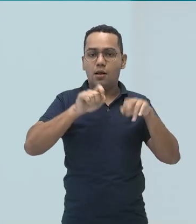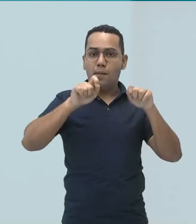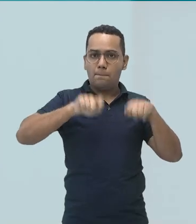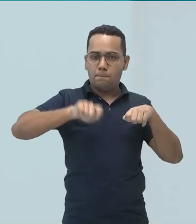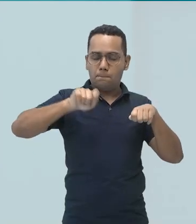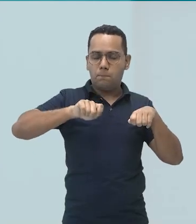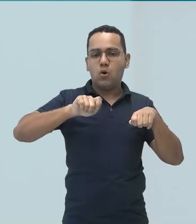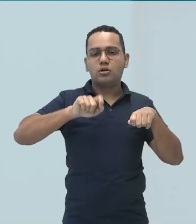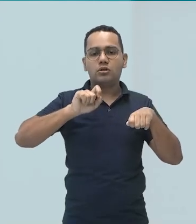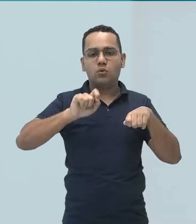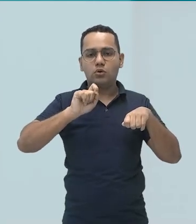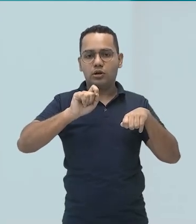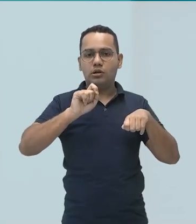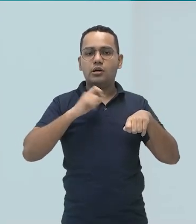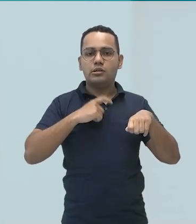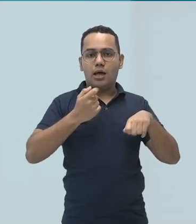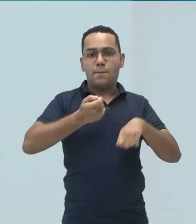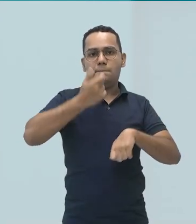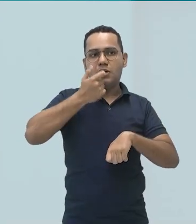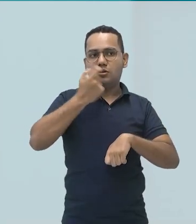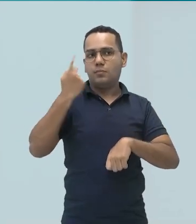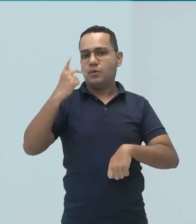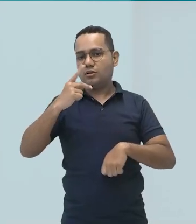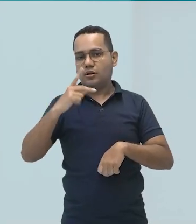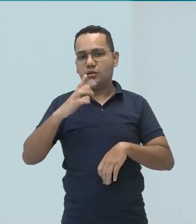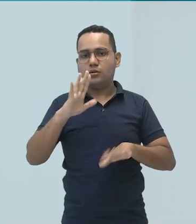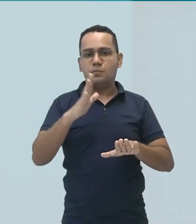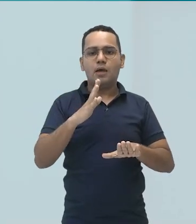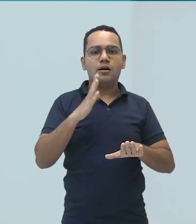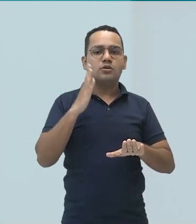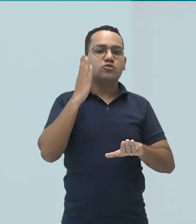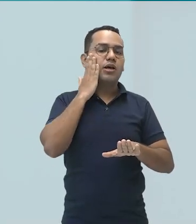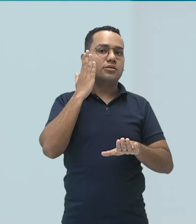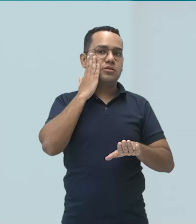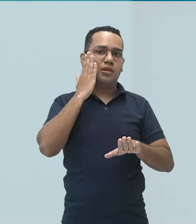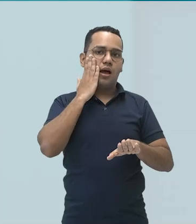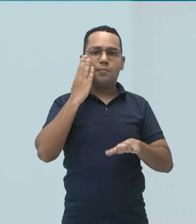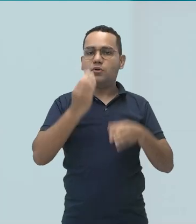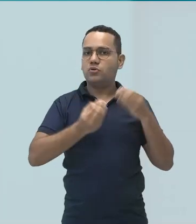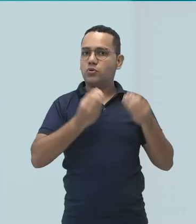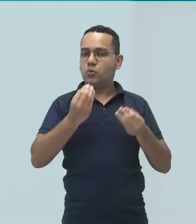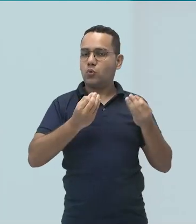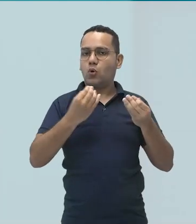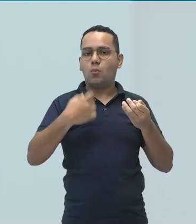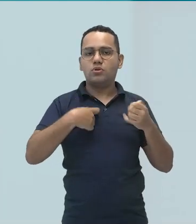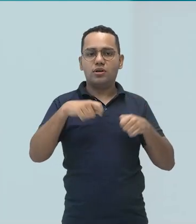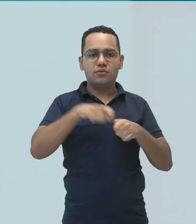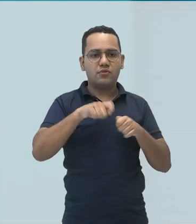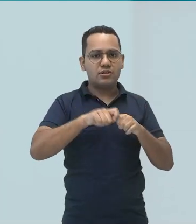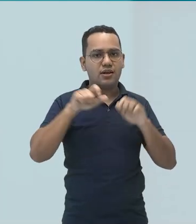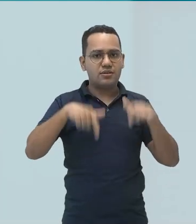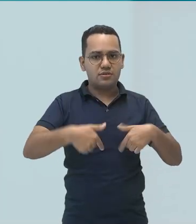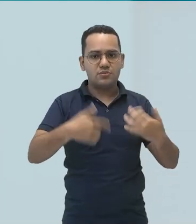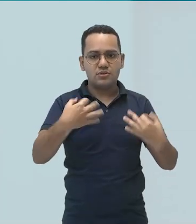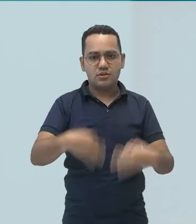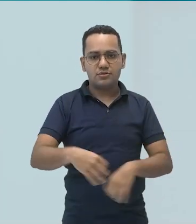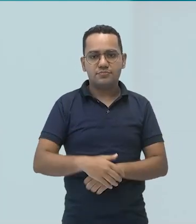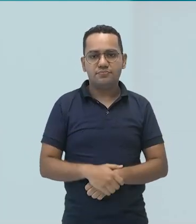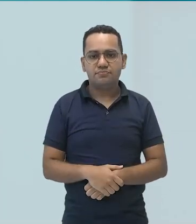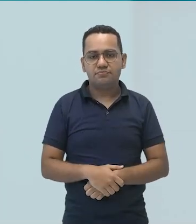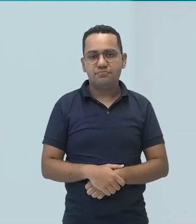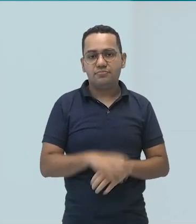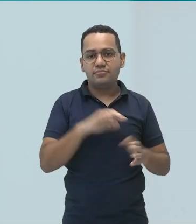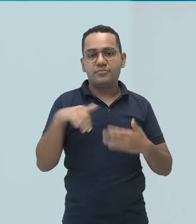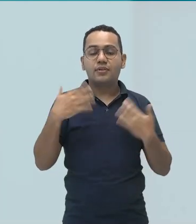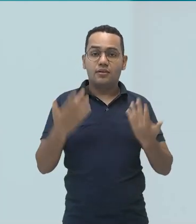algum medicamento que provavelmente ela já vai ter conhecimento de fazer, ok? E aqui a gente encerra, né, esse